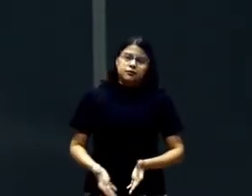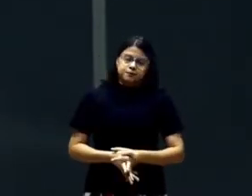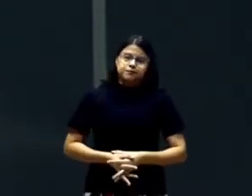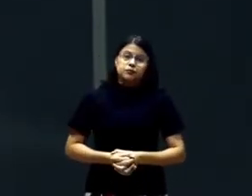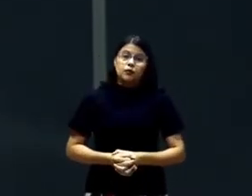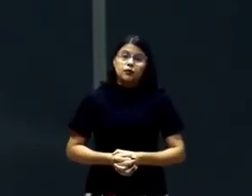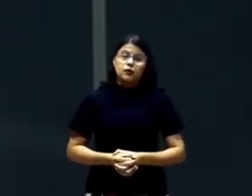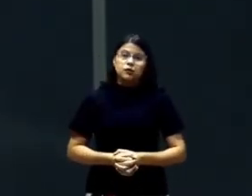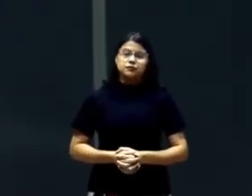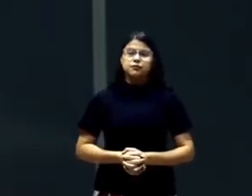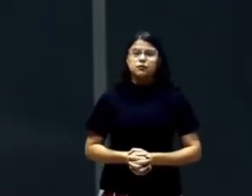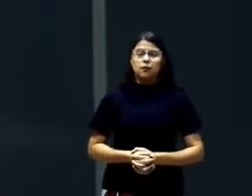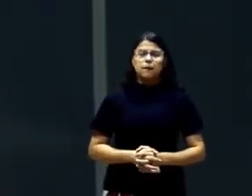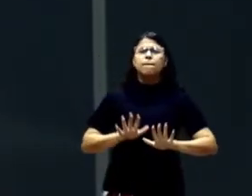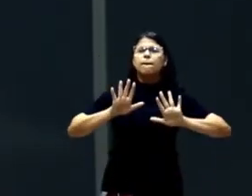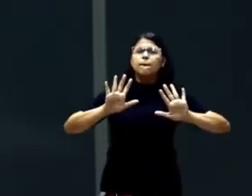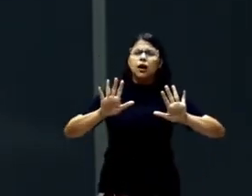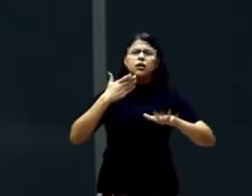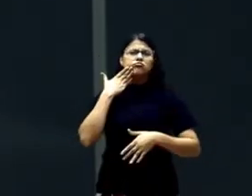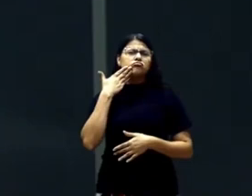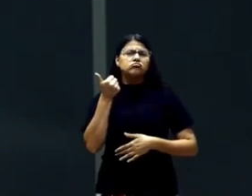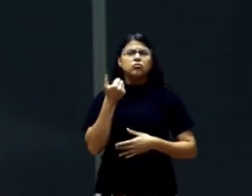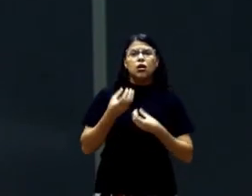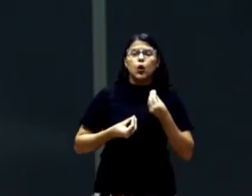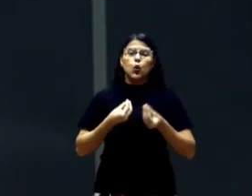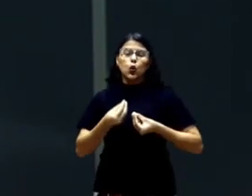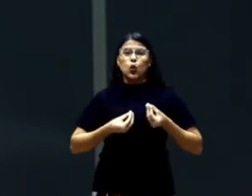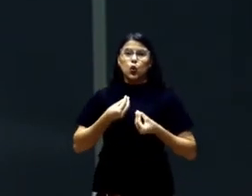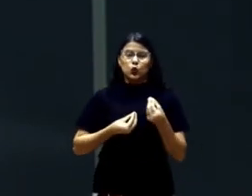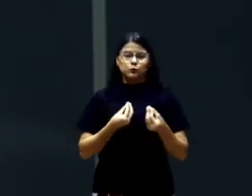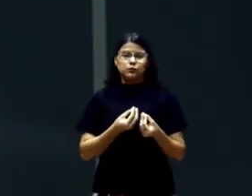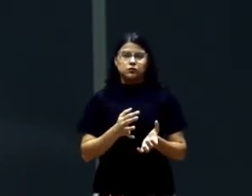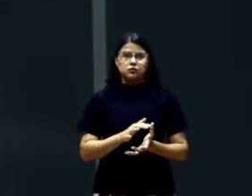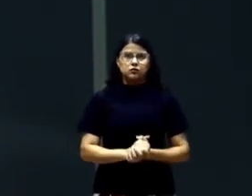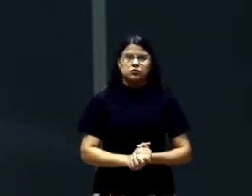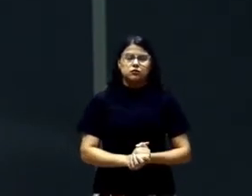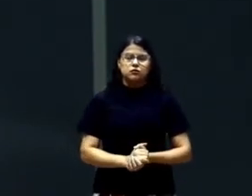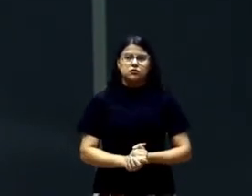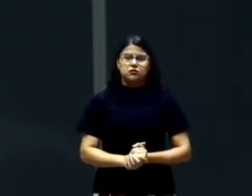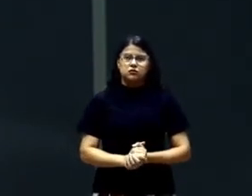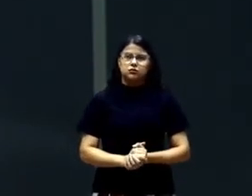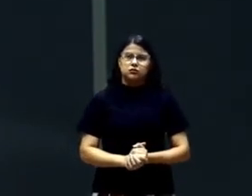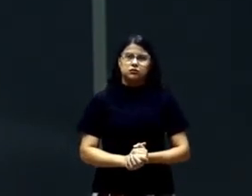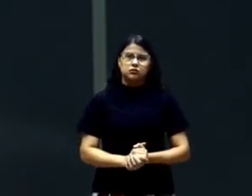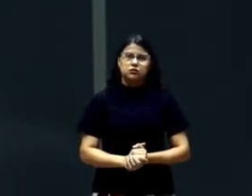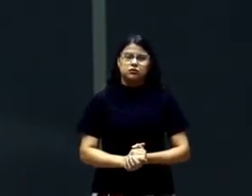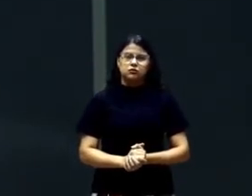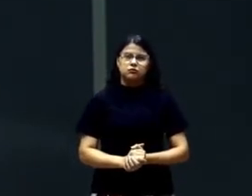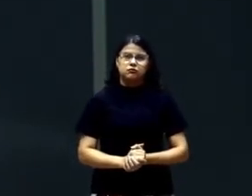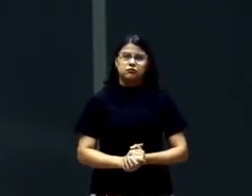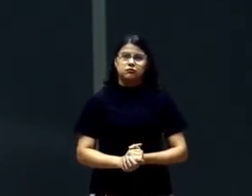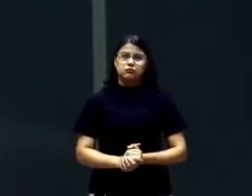Mas as melhoras só acontecem quando a gente passa por momentos que às vezes não são